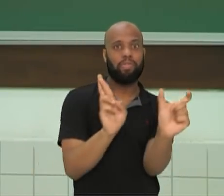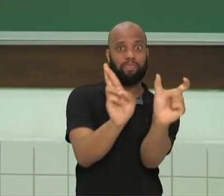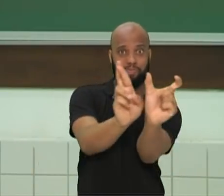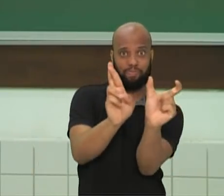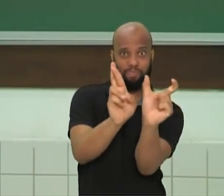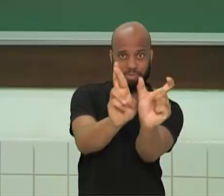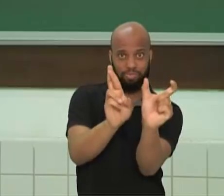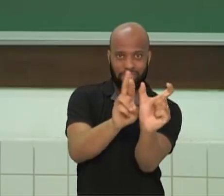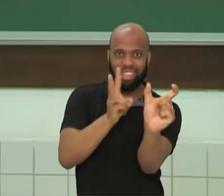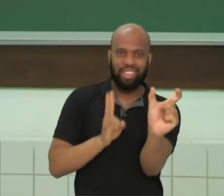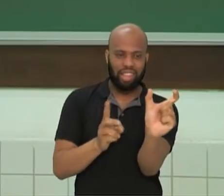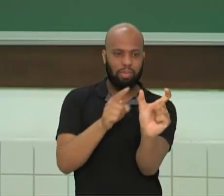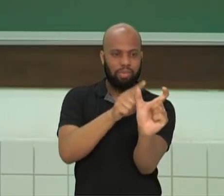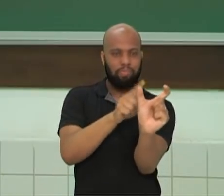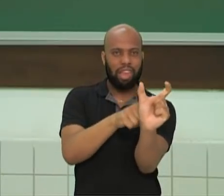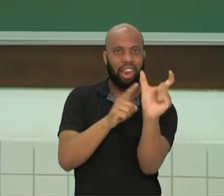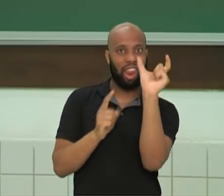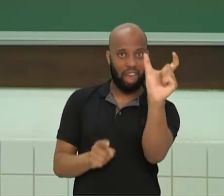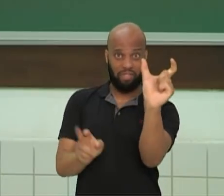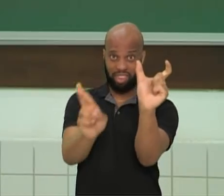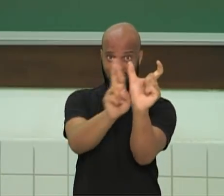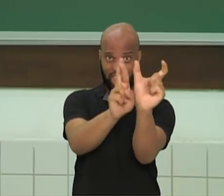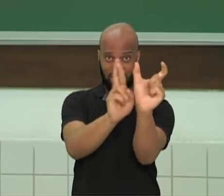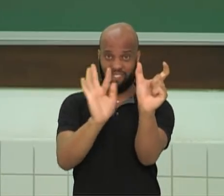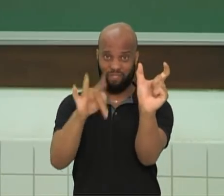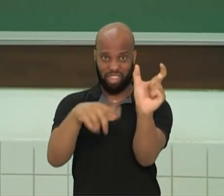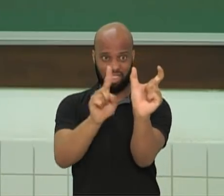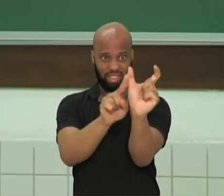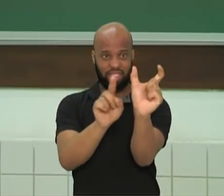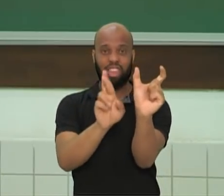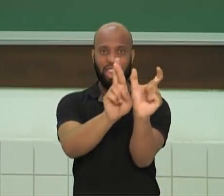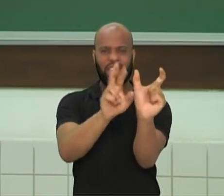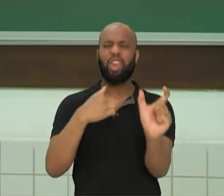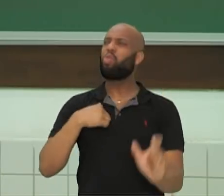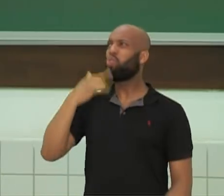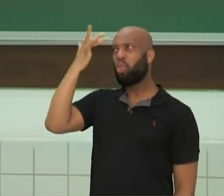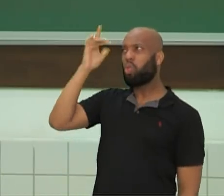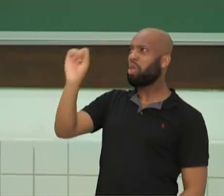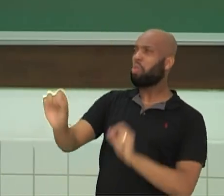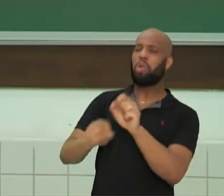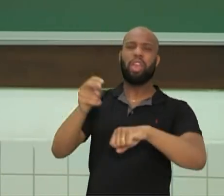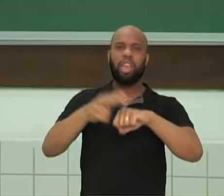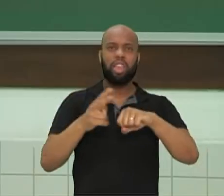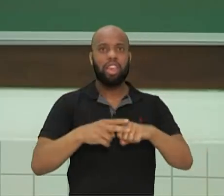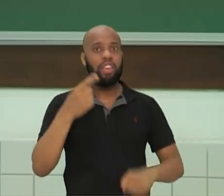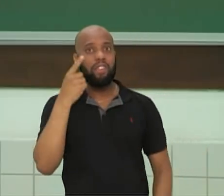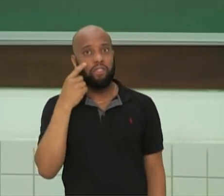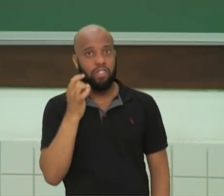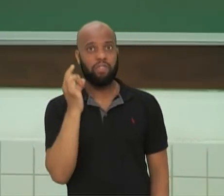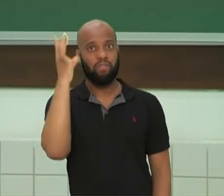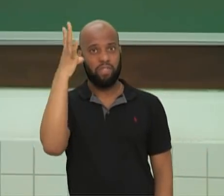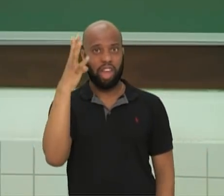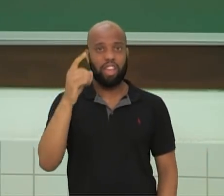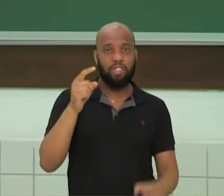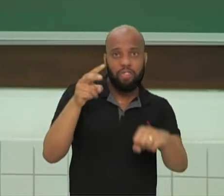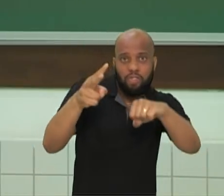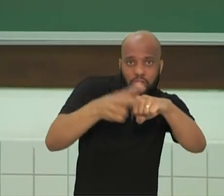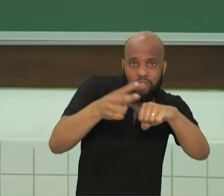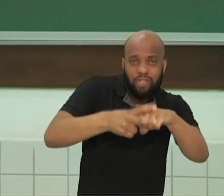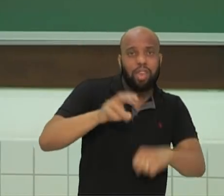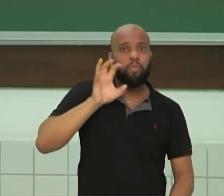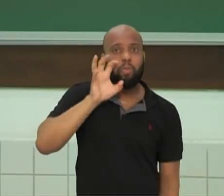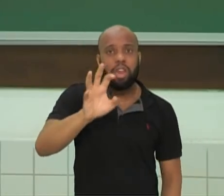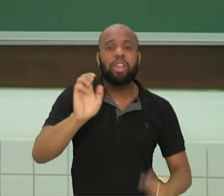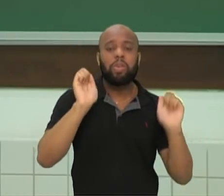alunos que falam, meu Deus, verbo, eu não aprendo nunca, eu não sei o que é isso. Mas viram como é fácil o verbo, né?